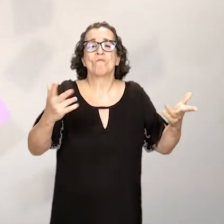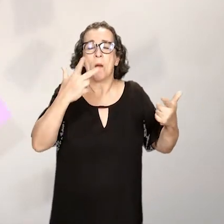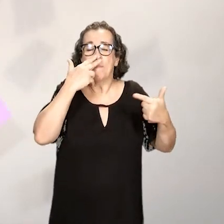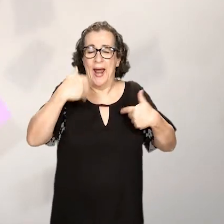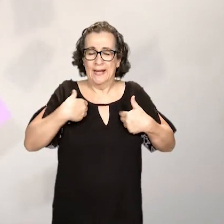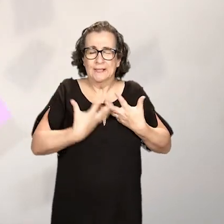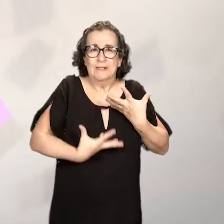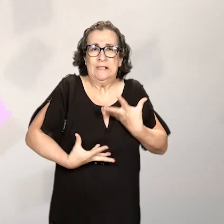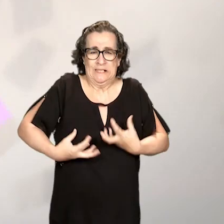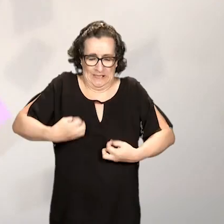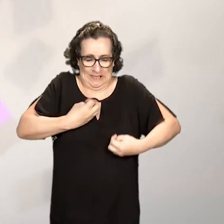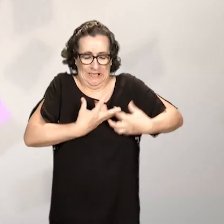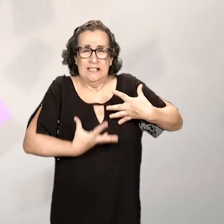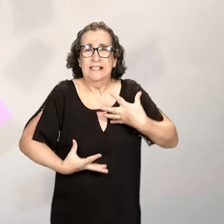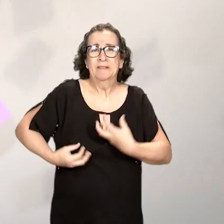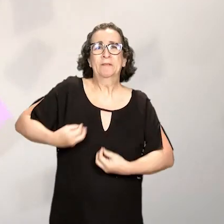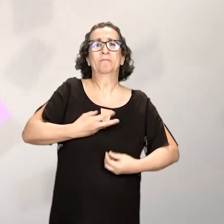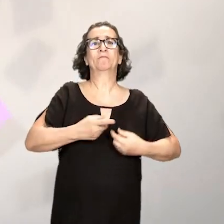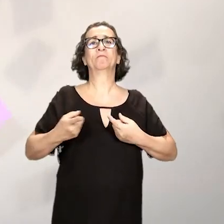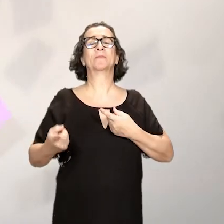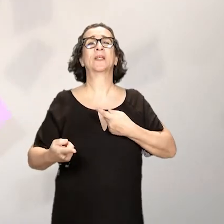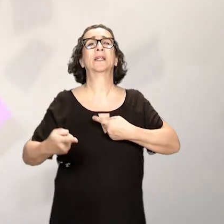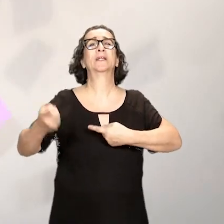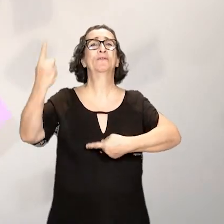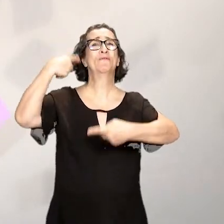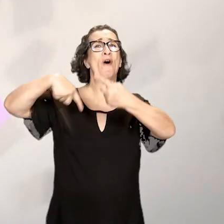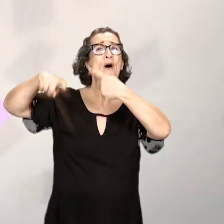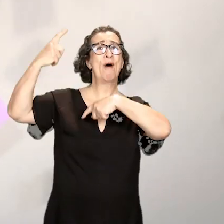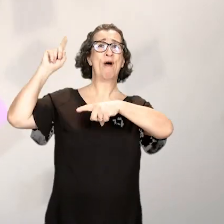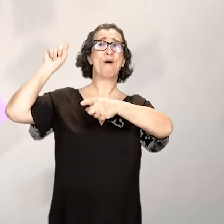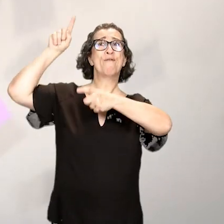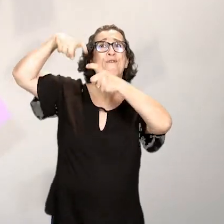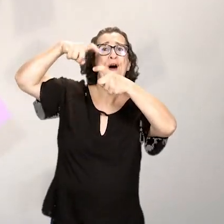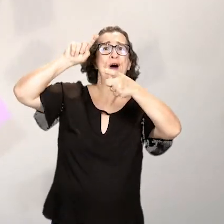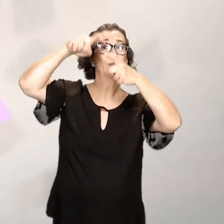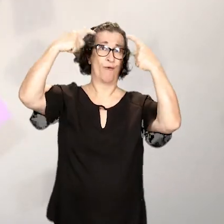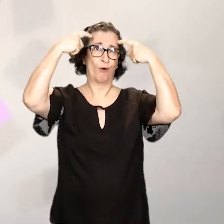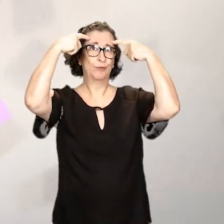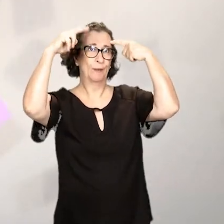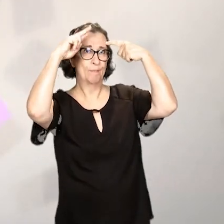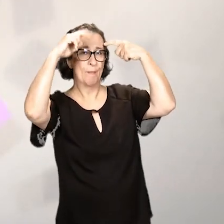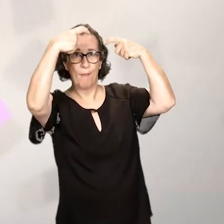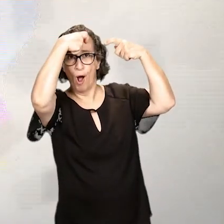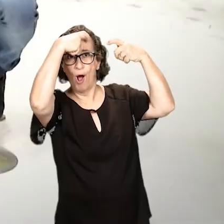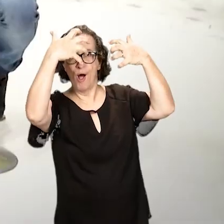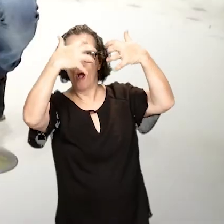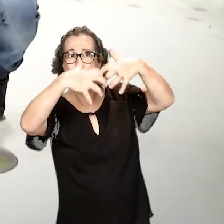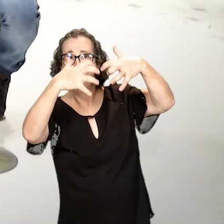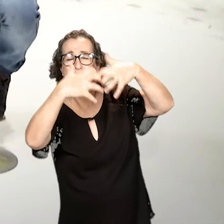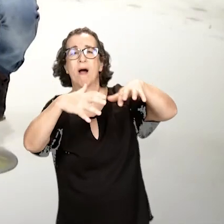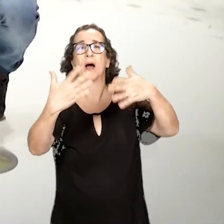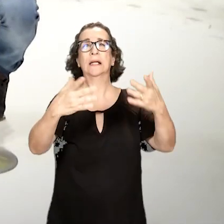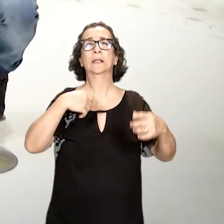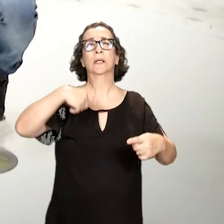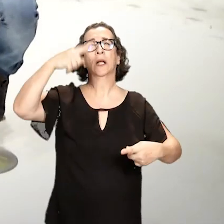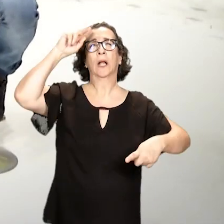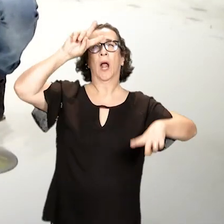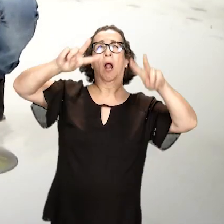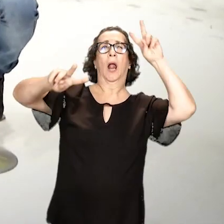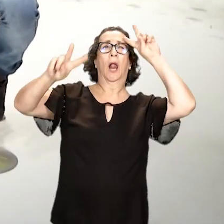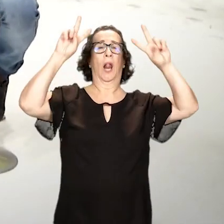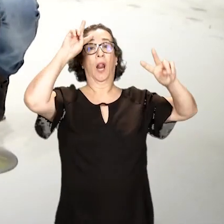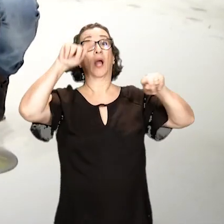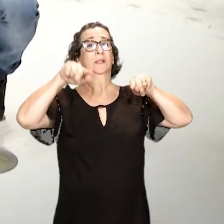digerido né pela pessoa e isso vai retornando na memória né em forma de lembranças e e